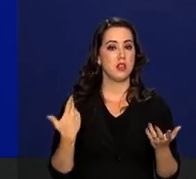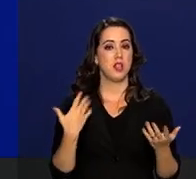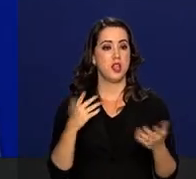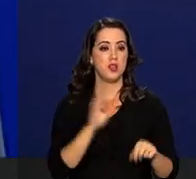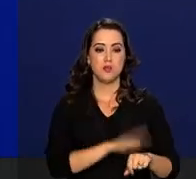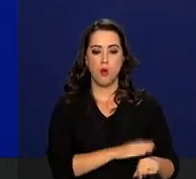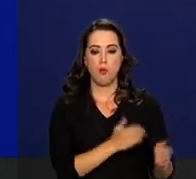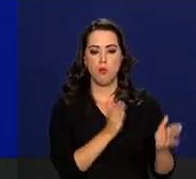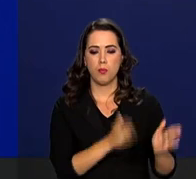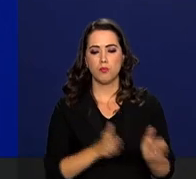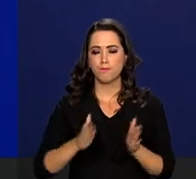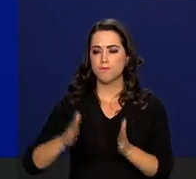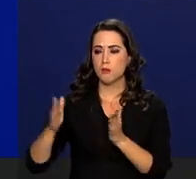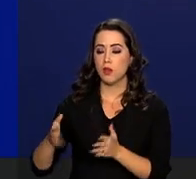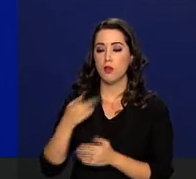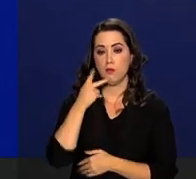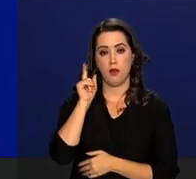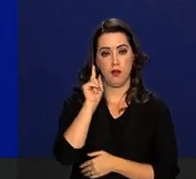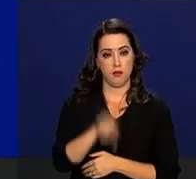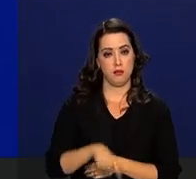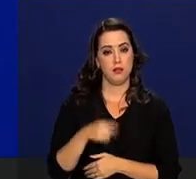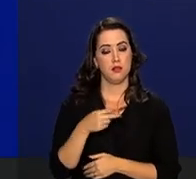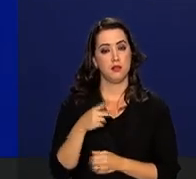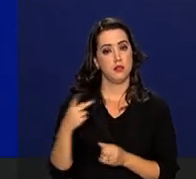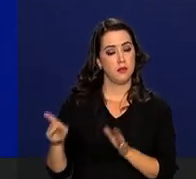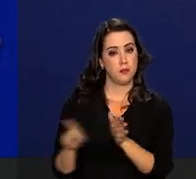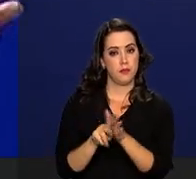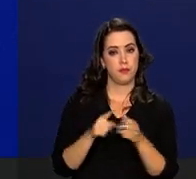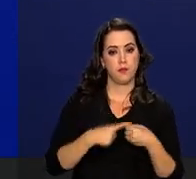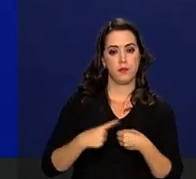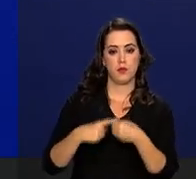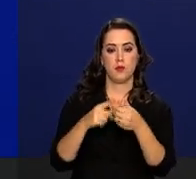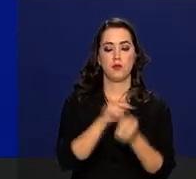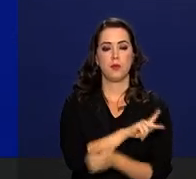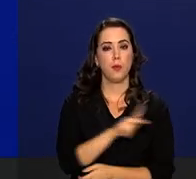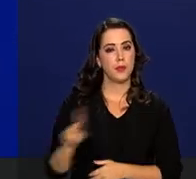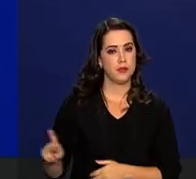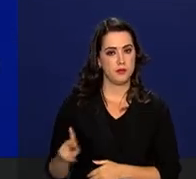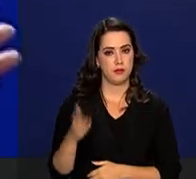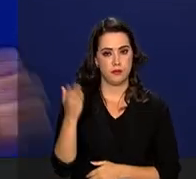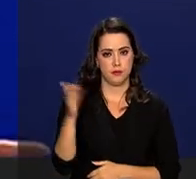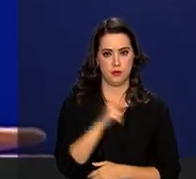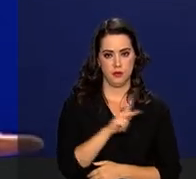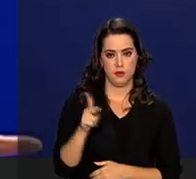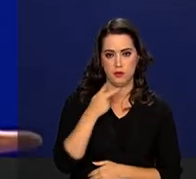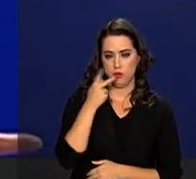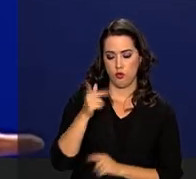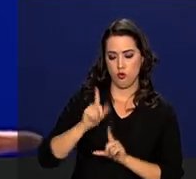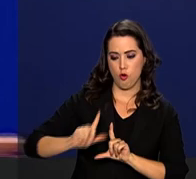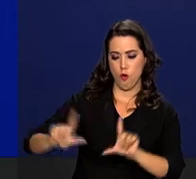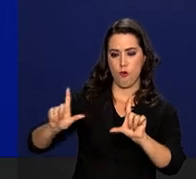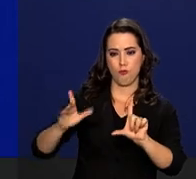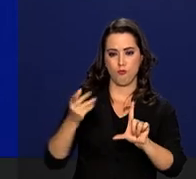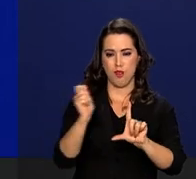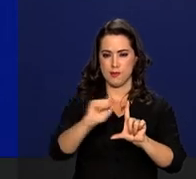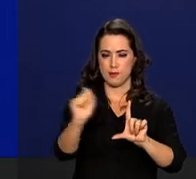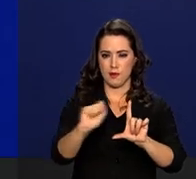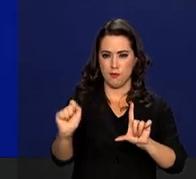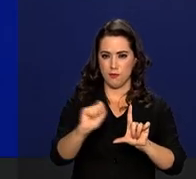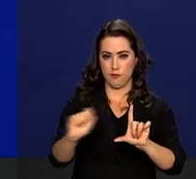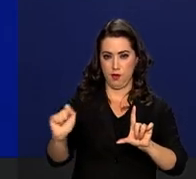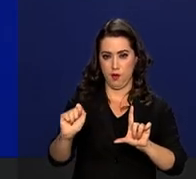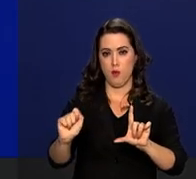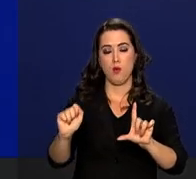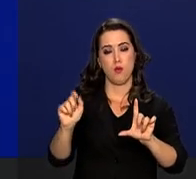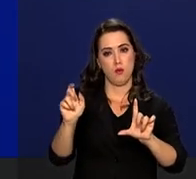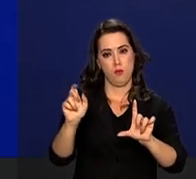professoral, para dizer que o município, o presidente teve a delicadeza de colocar na placa, né, uma frase que está no meu